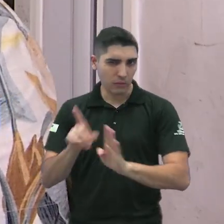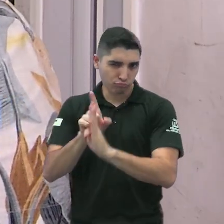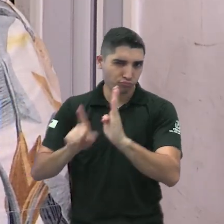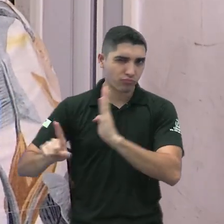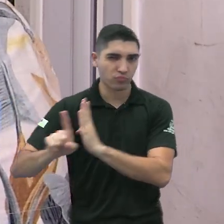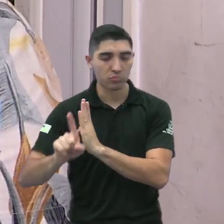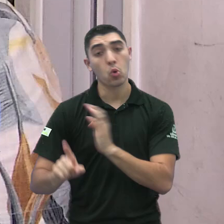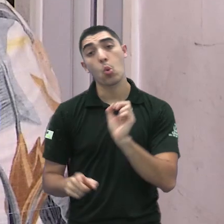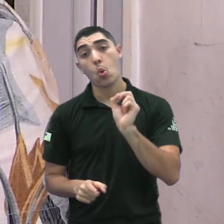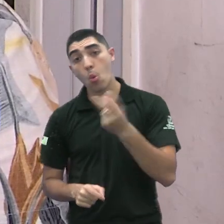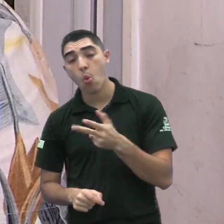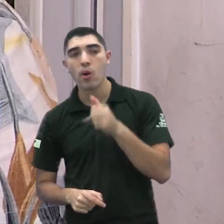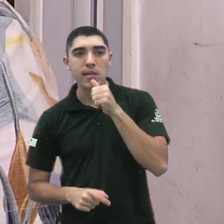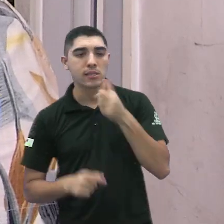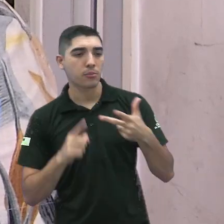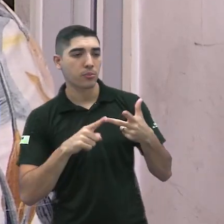acessar,